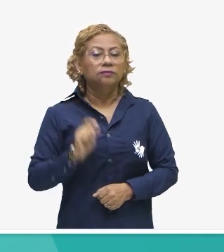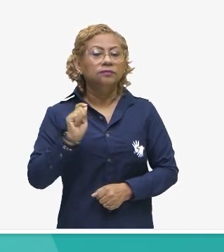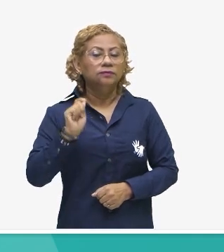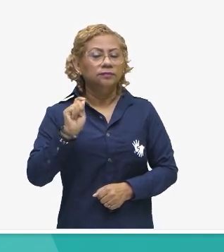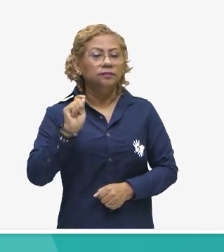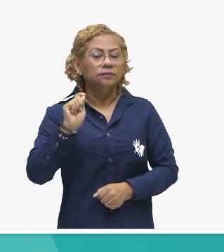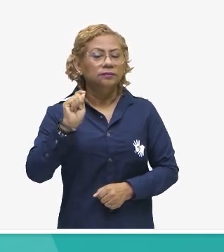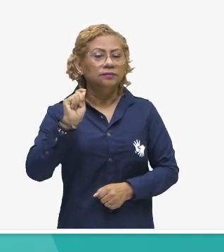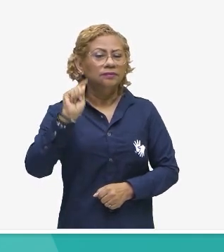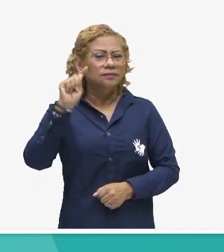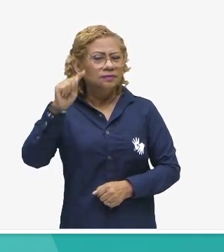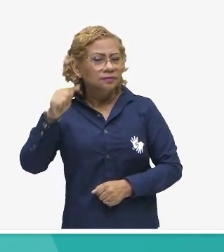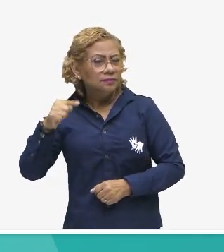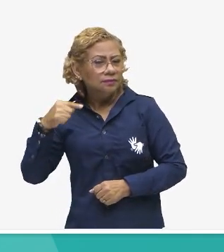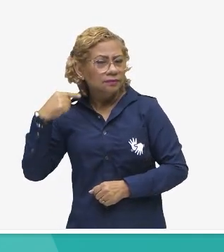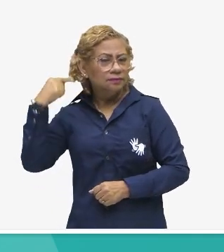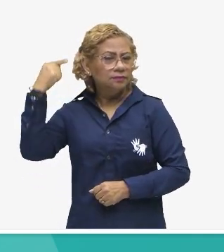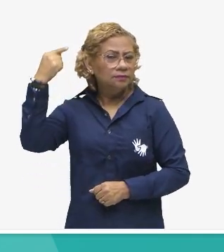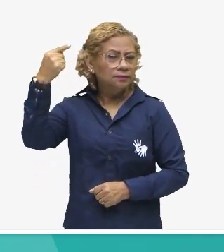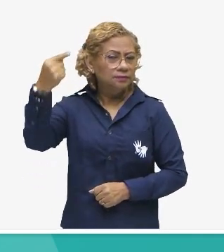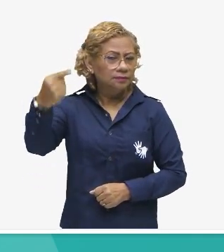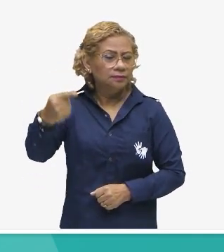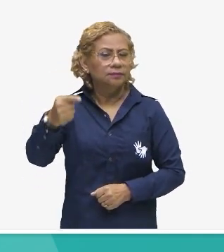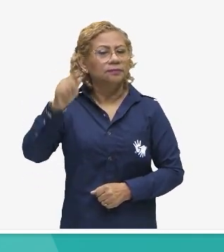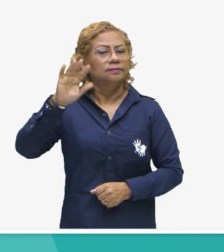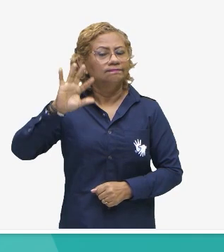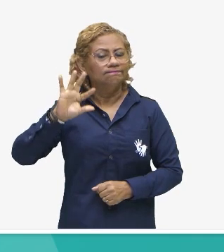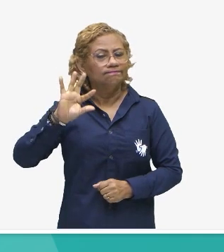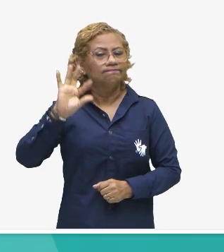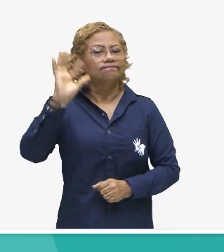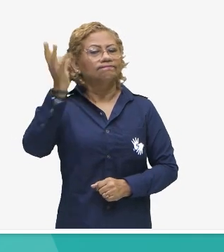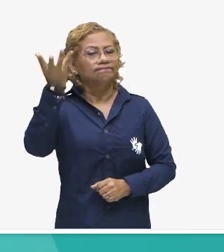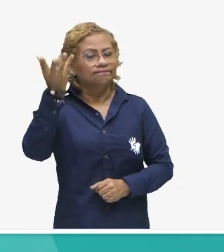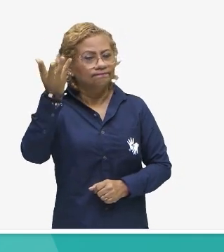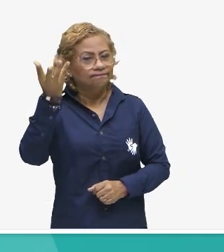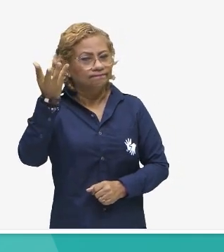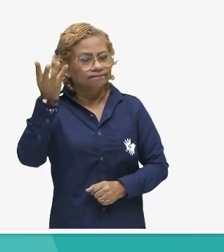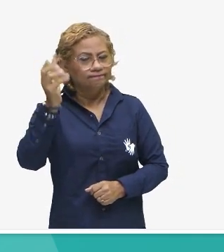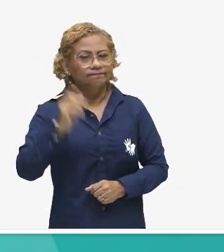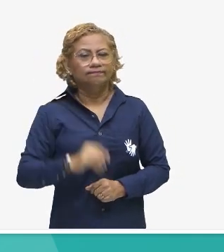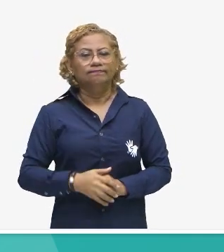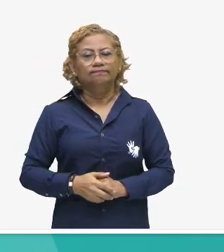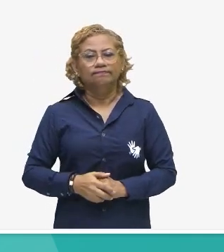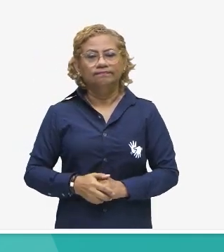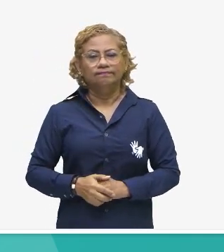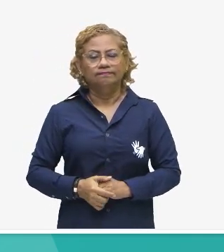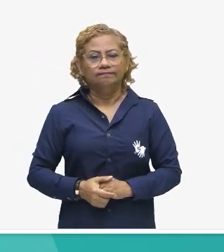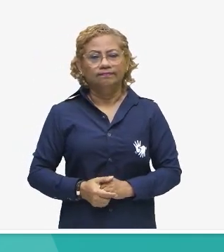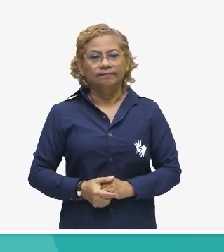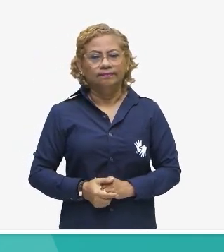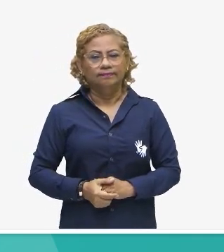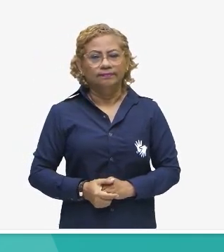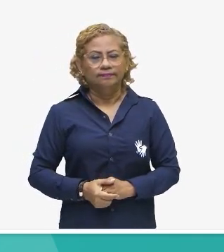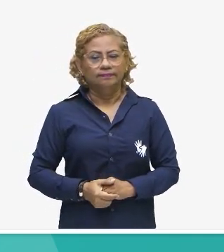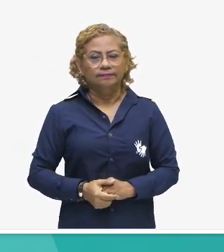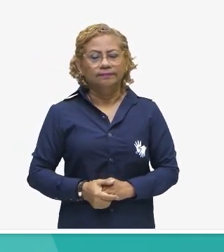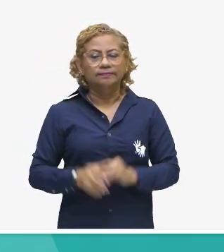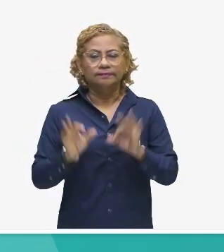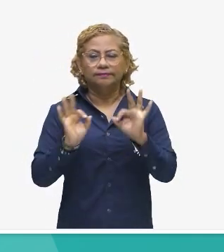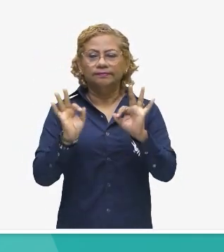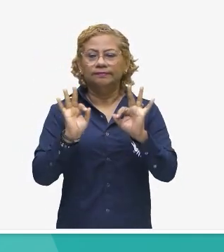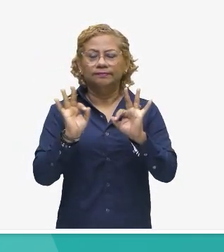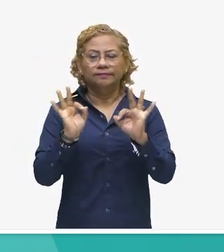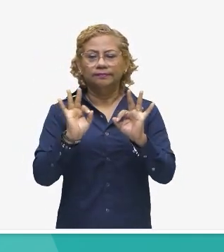acontecerá, ainda virá, ainda iremos vivenciar, né? Ainda não está